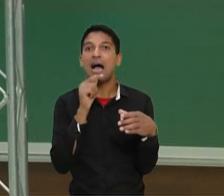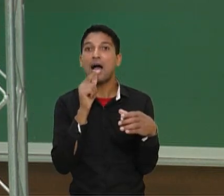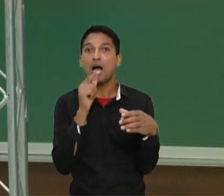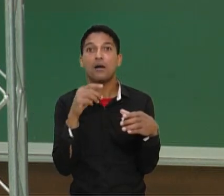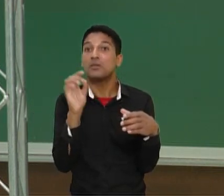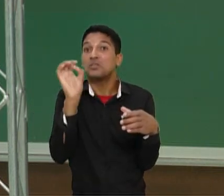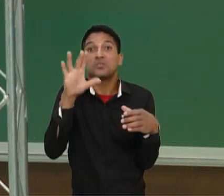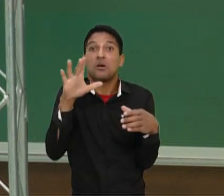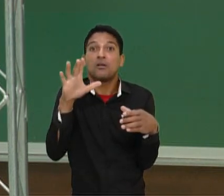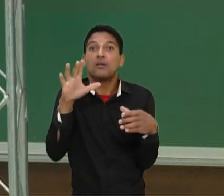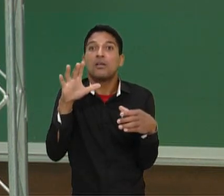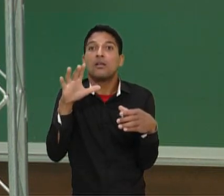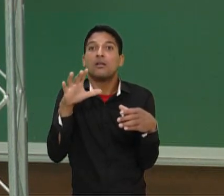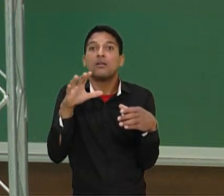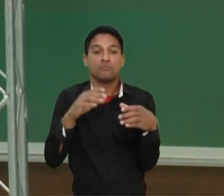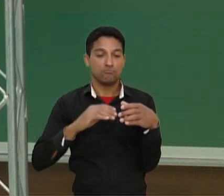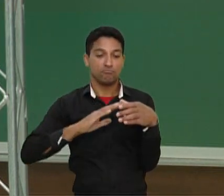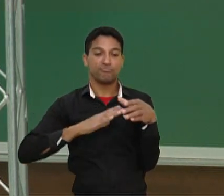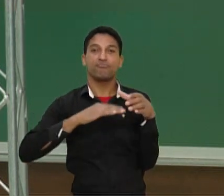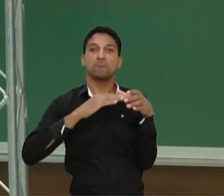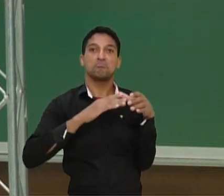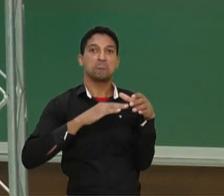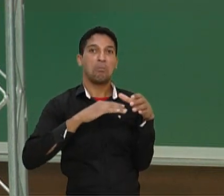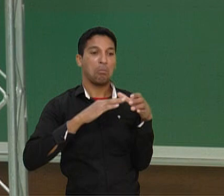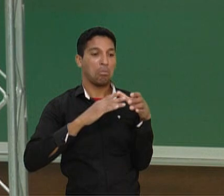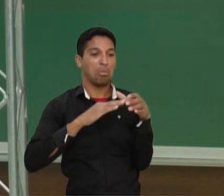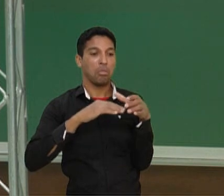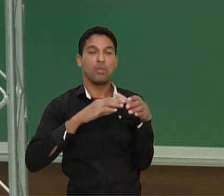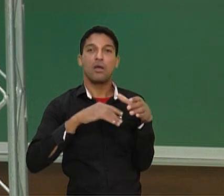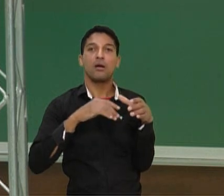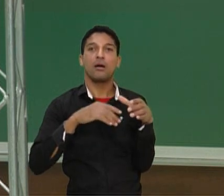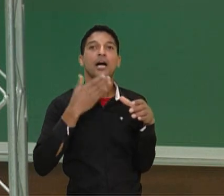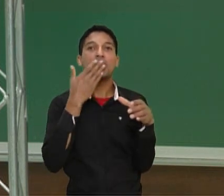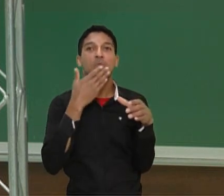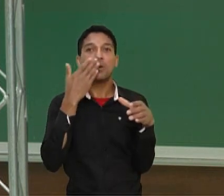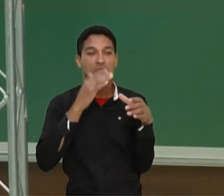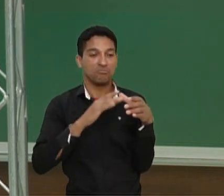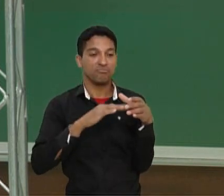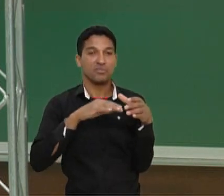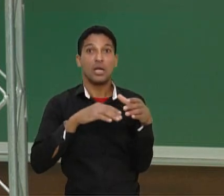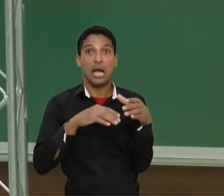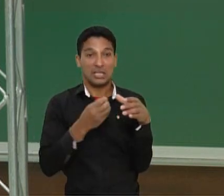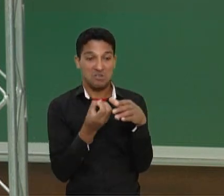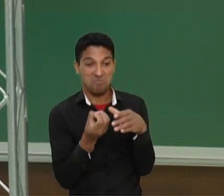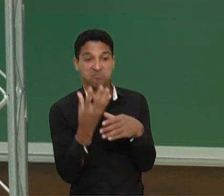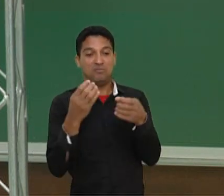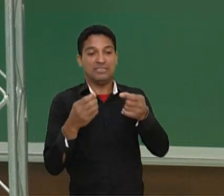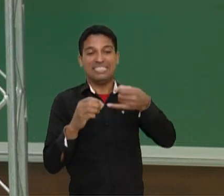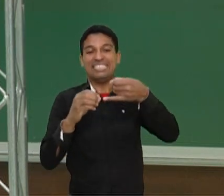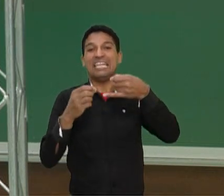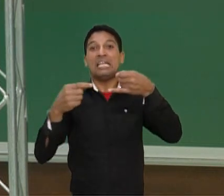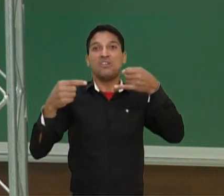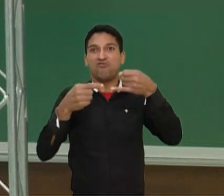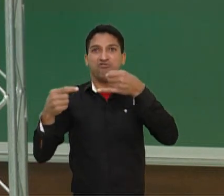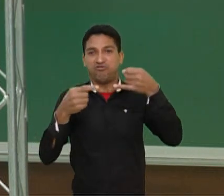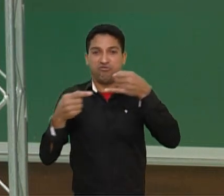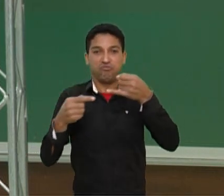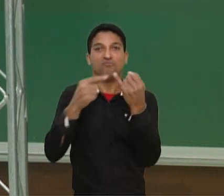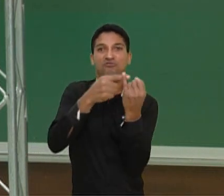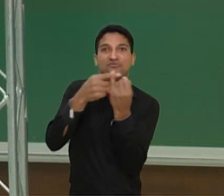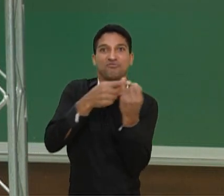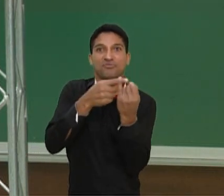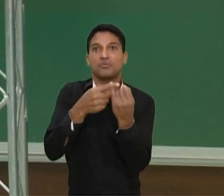vai só ficar no estado aquoso, misturado com a água. Não vai liberar íons, não vai liberar nada. Tá